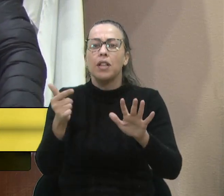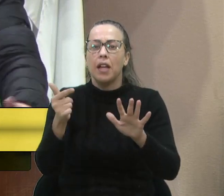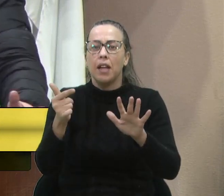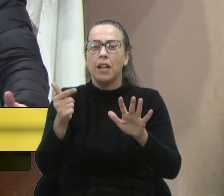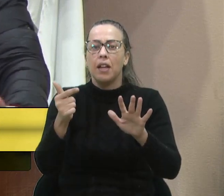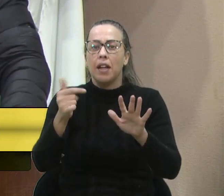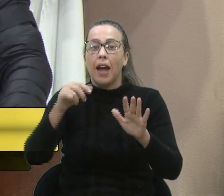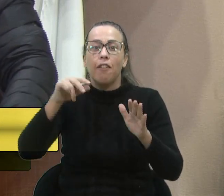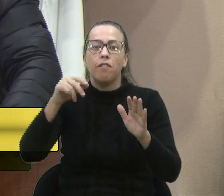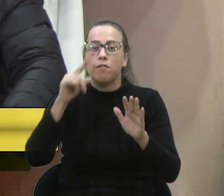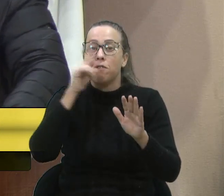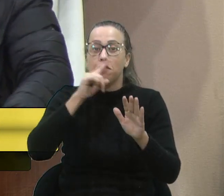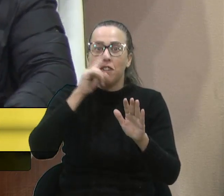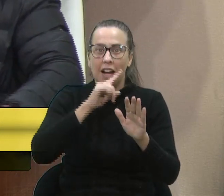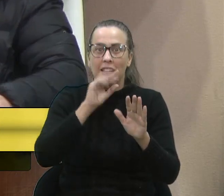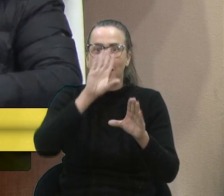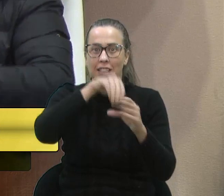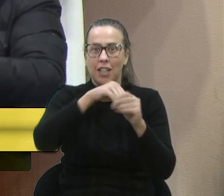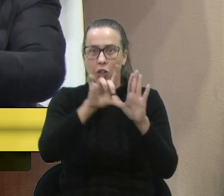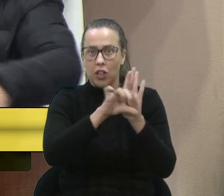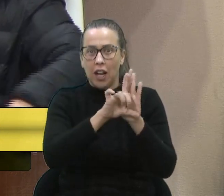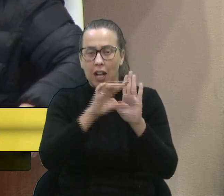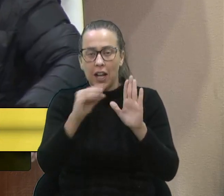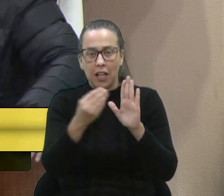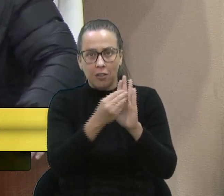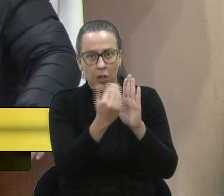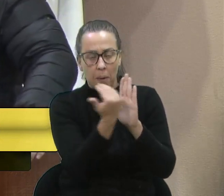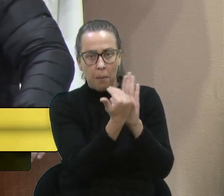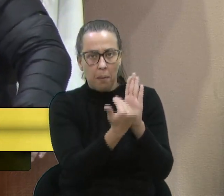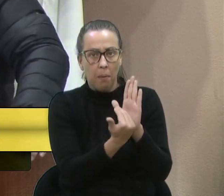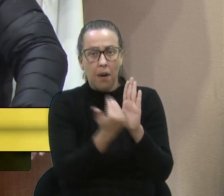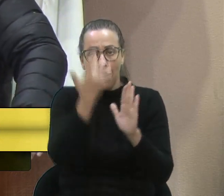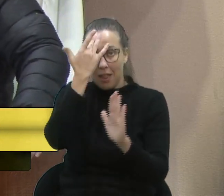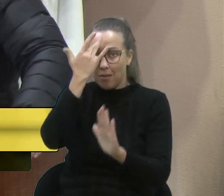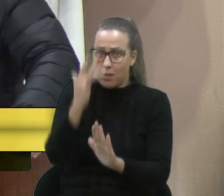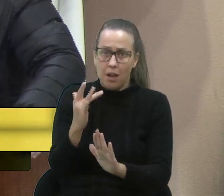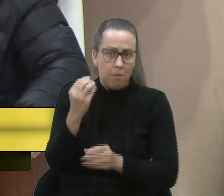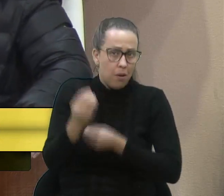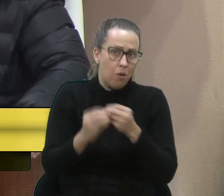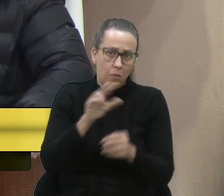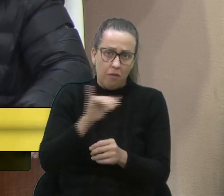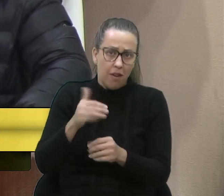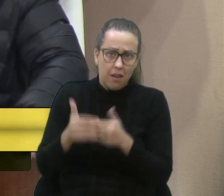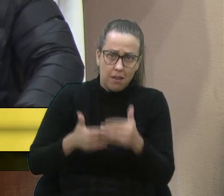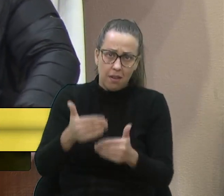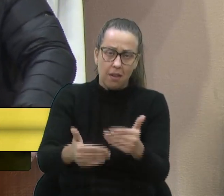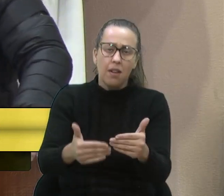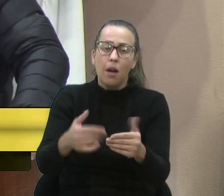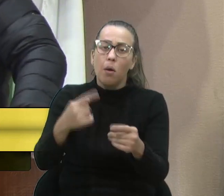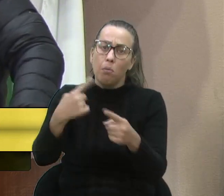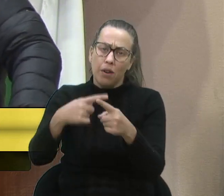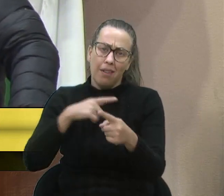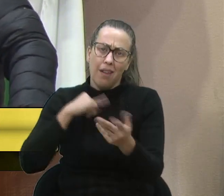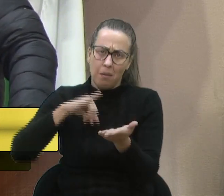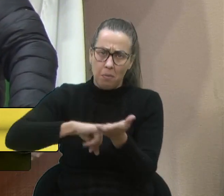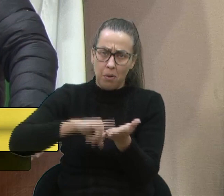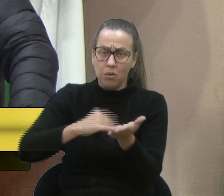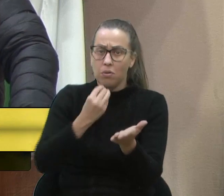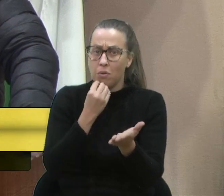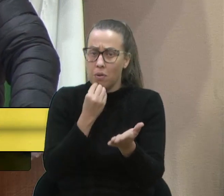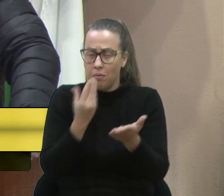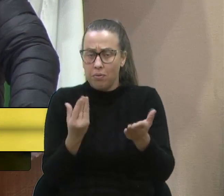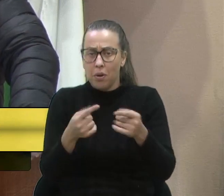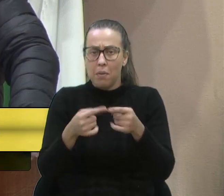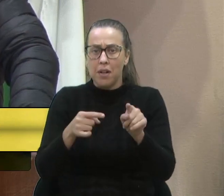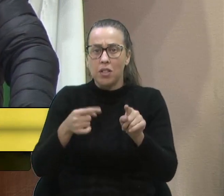inconstitucionalidade, mas a gente não sabe como vai ser o decorrer, até porque ele lida com a questão de impostos, e nós estamos